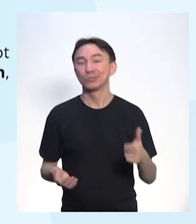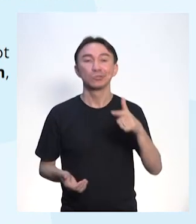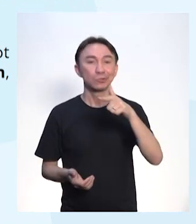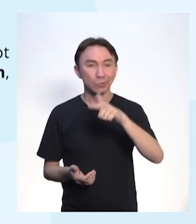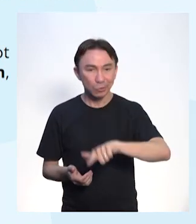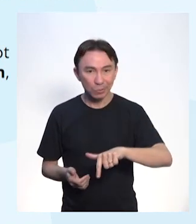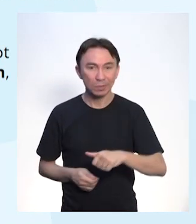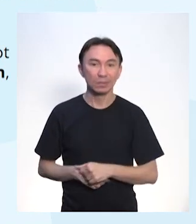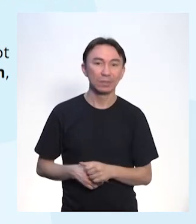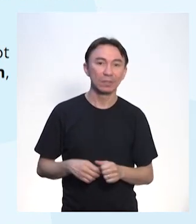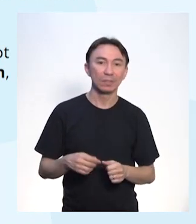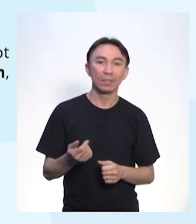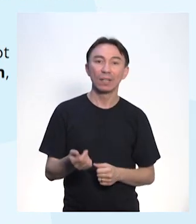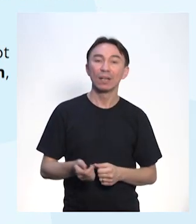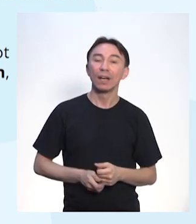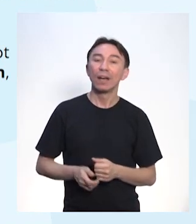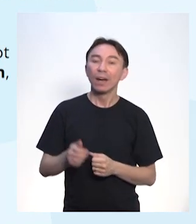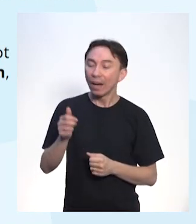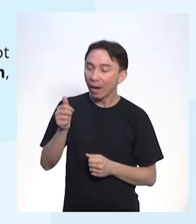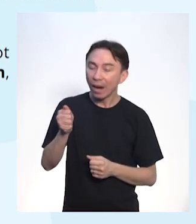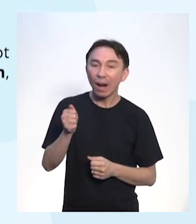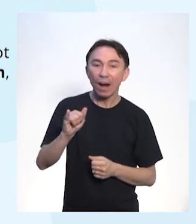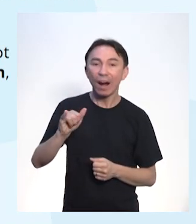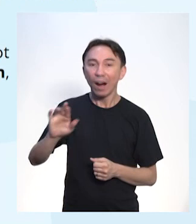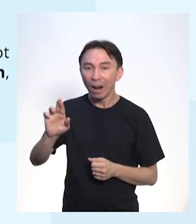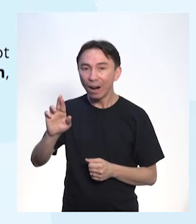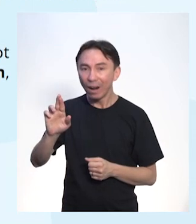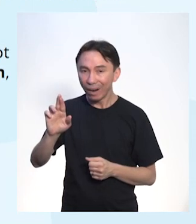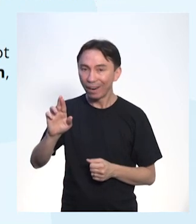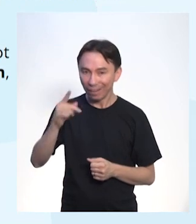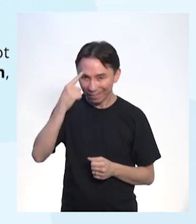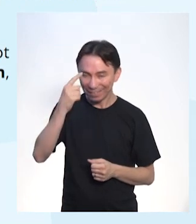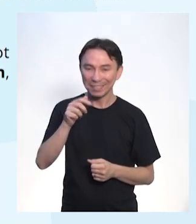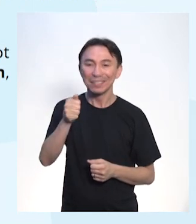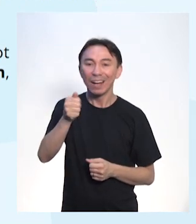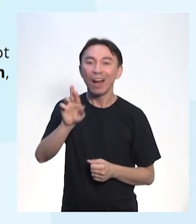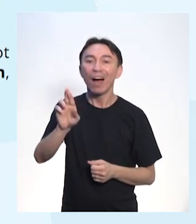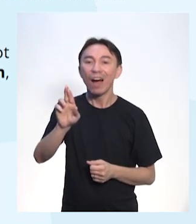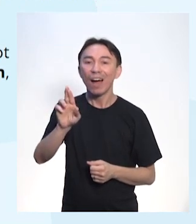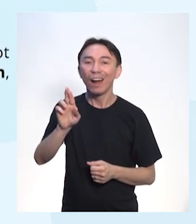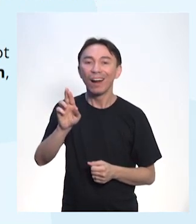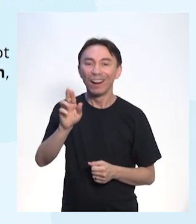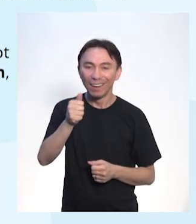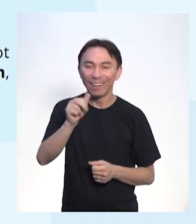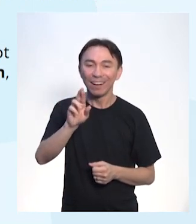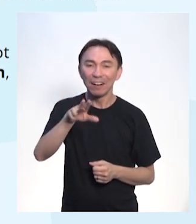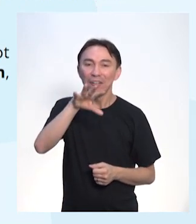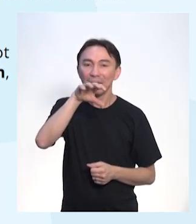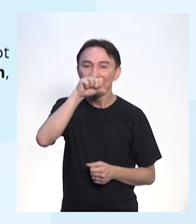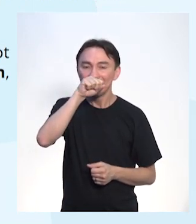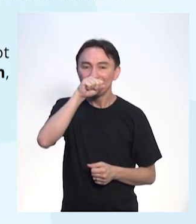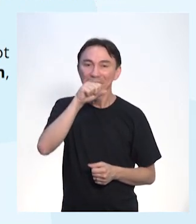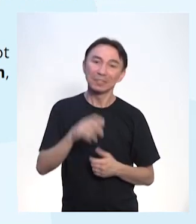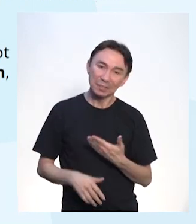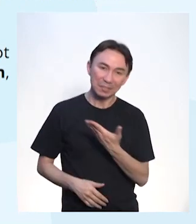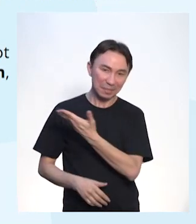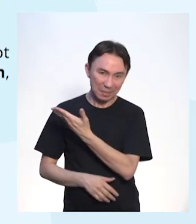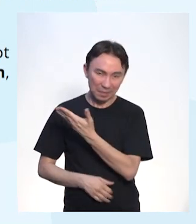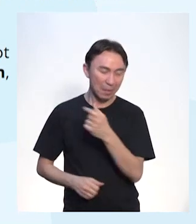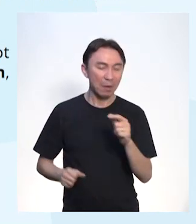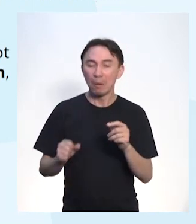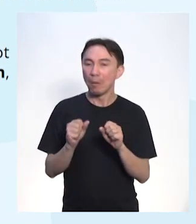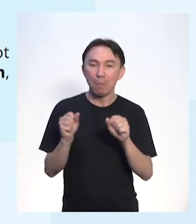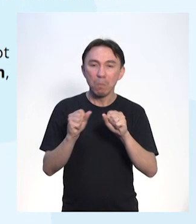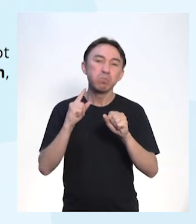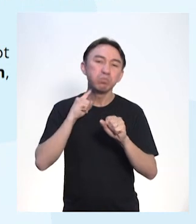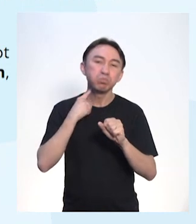air pollutants, poluidores do ar. Mesma coisa, ó. Então a gente tem essas duas palavras, que elas estão